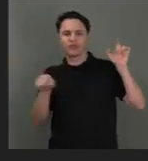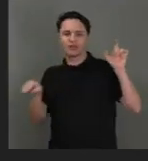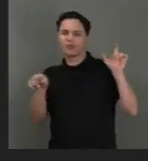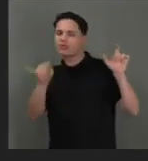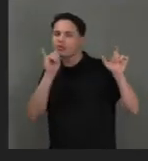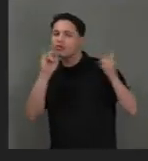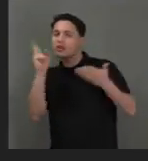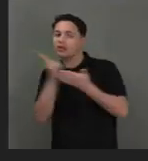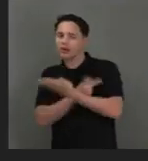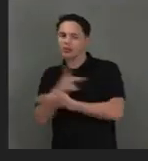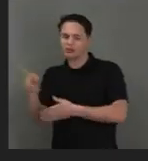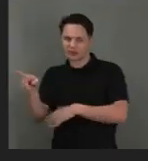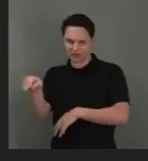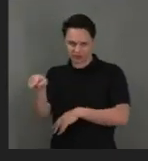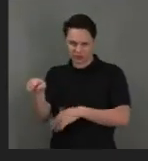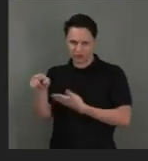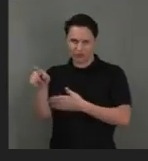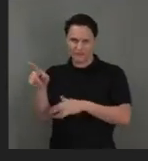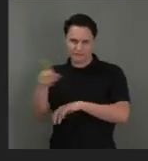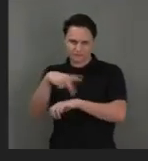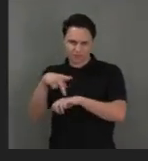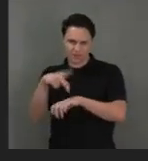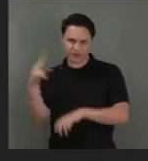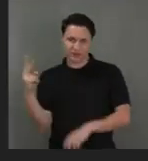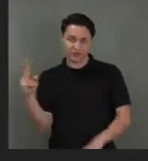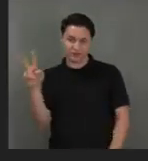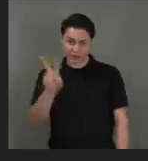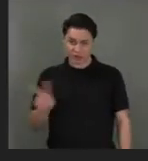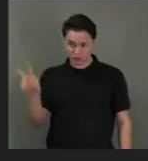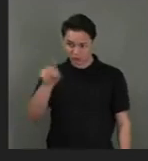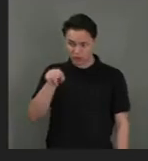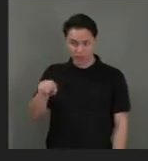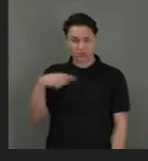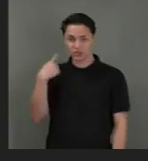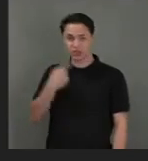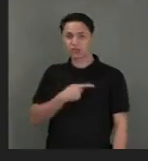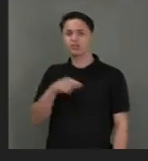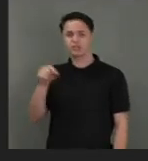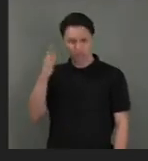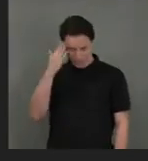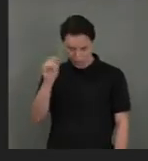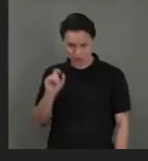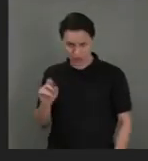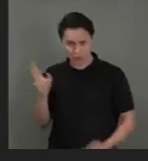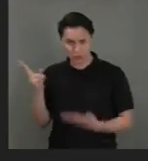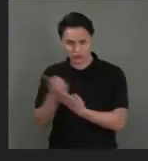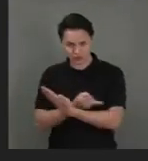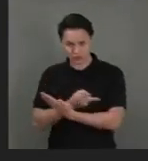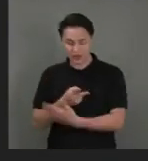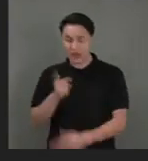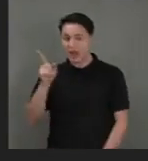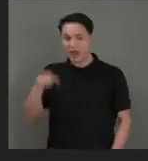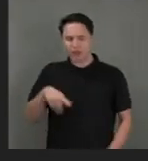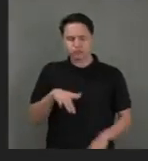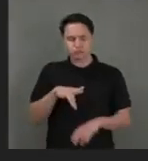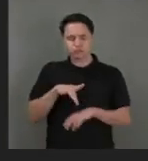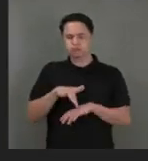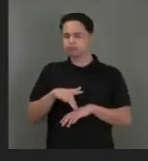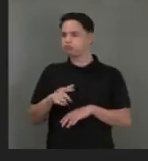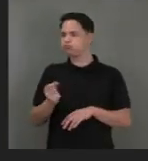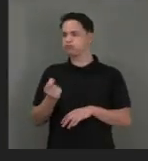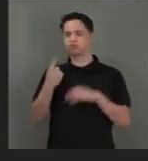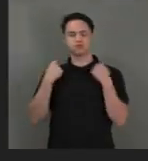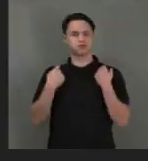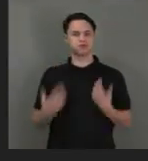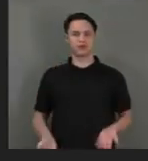mas nós estamos vendo aqui ao lado, os nossos irmãos venezuelanos, algo estarrecedor, né? Eu sempre